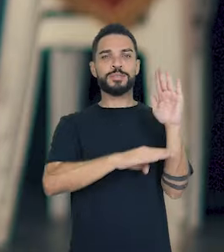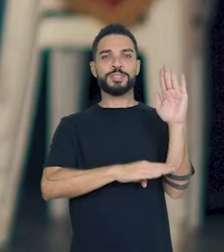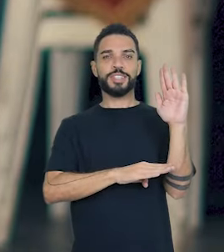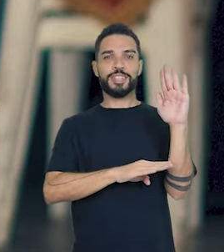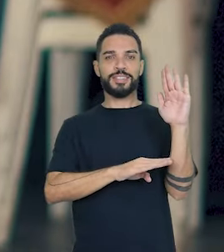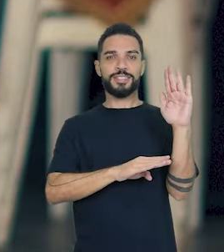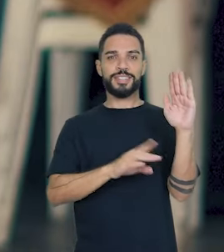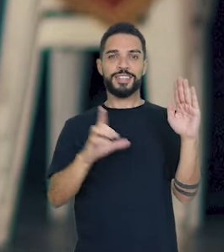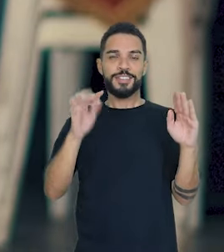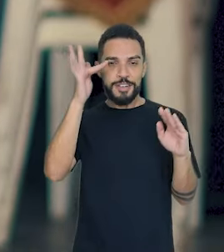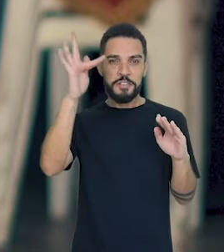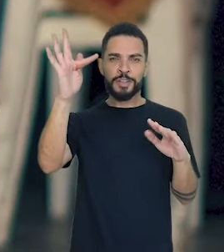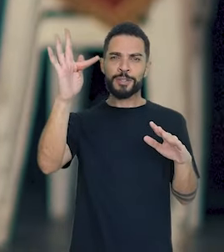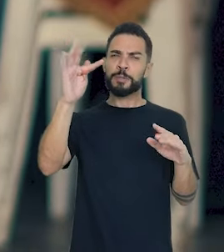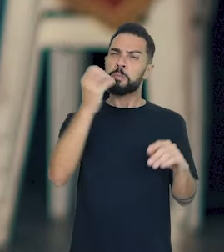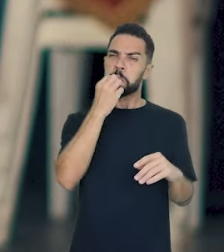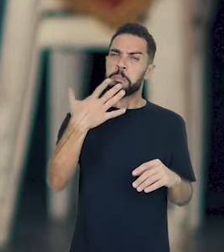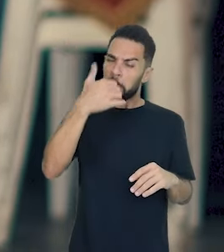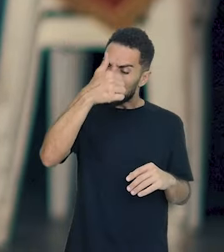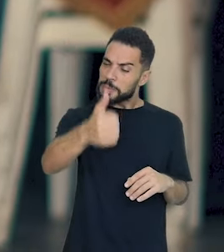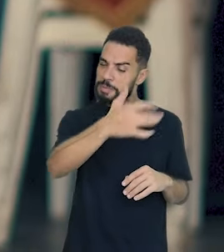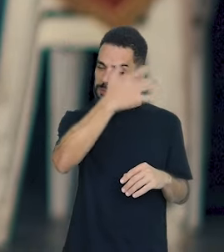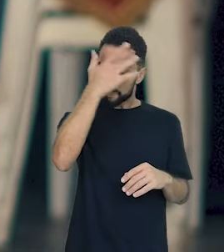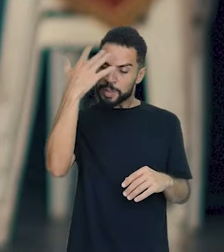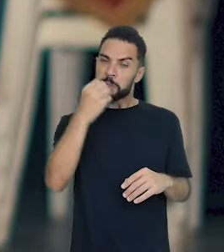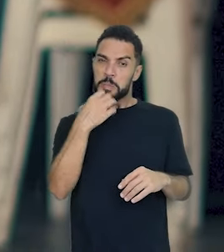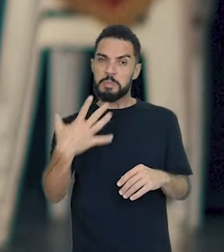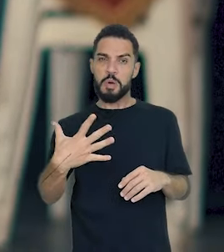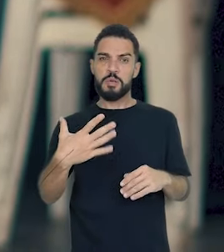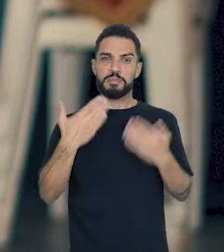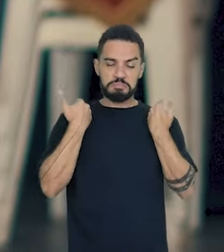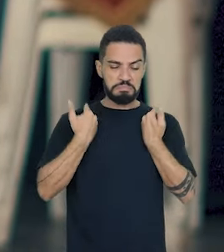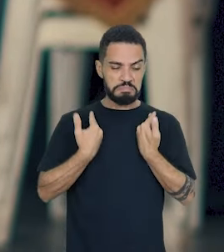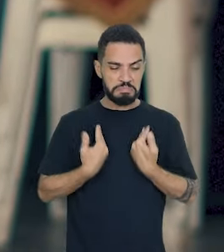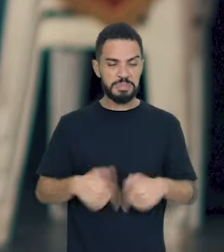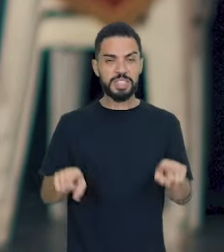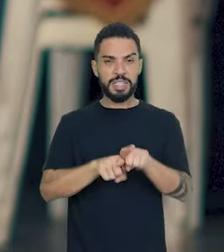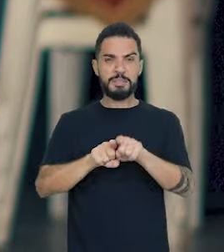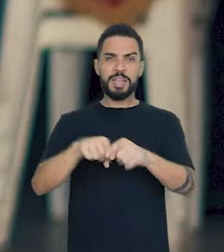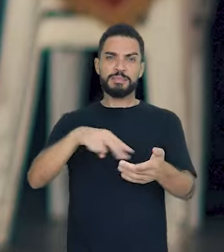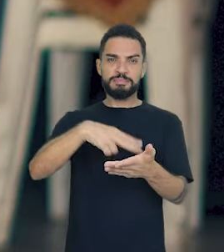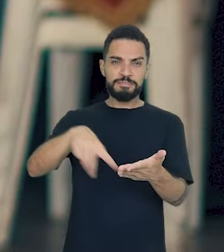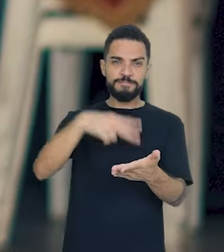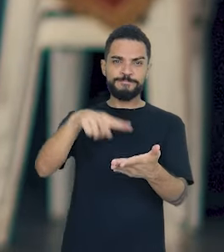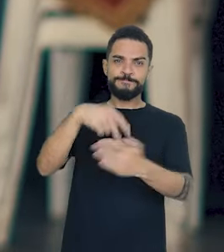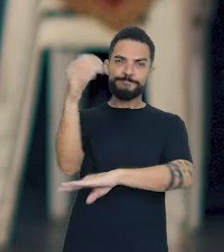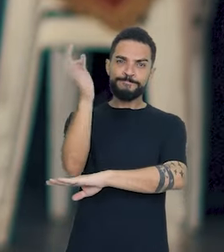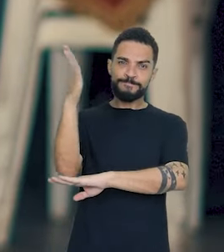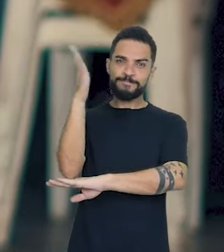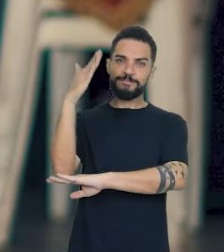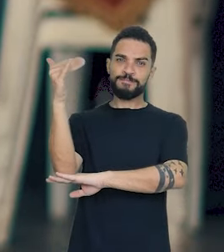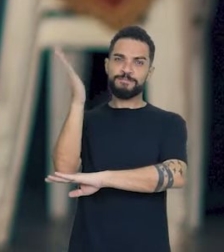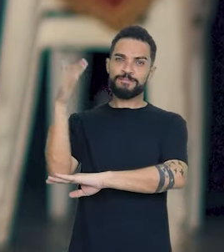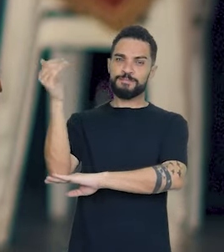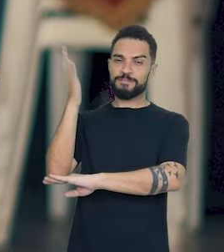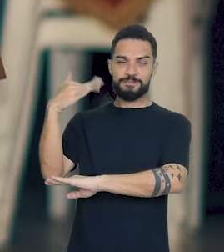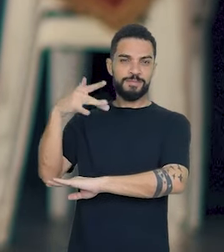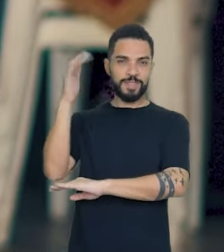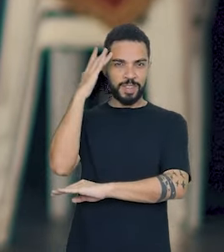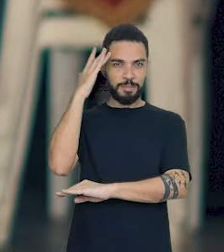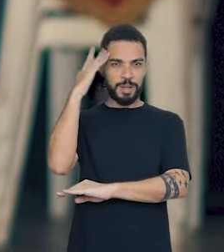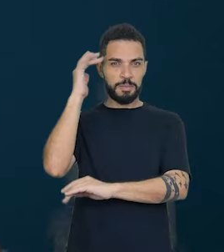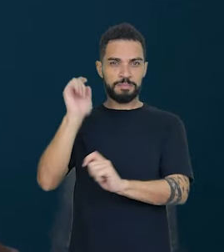perder. Vão ser ótimas pessoas, tanto como gente, como Mestre Sala, Porta Bandeira, vão saber lidar